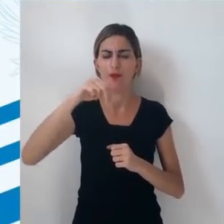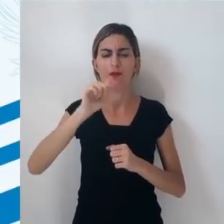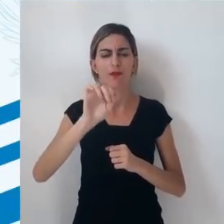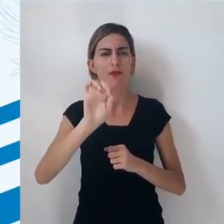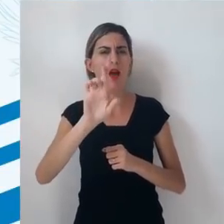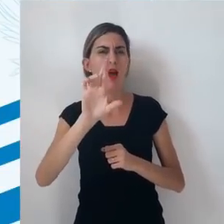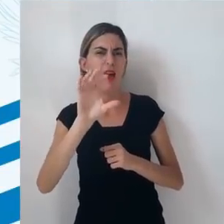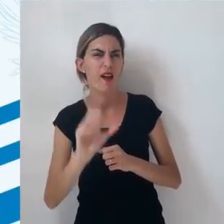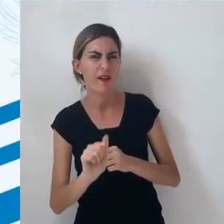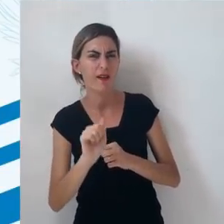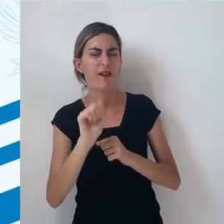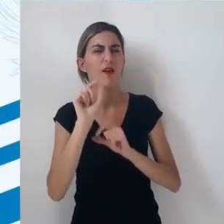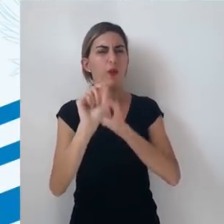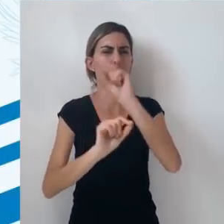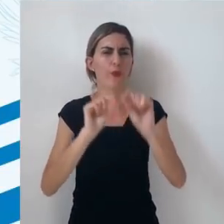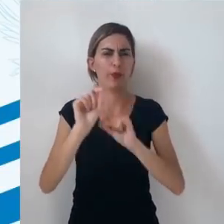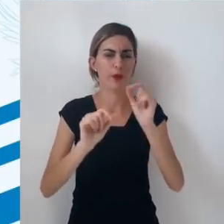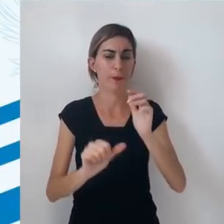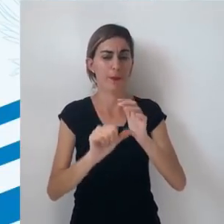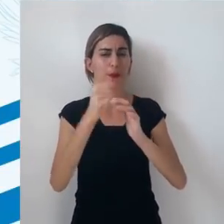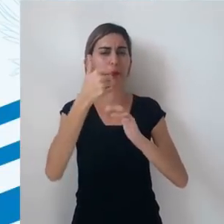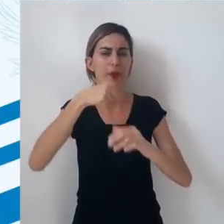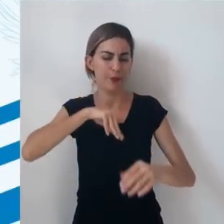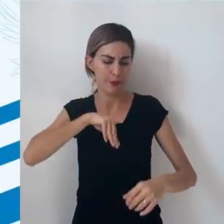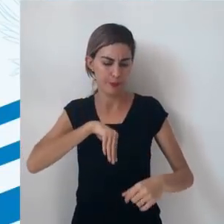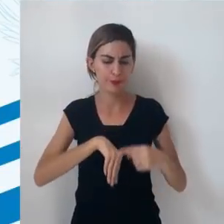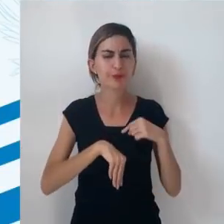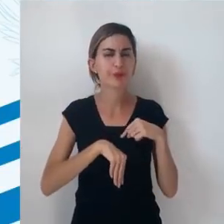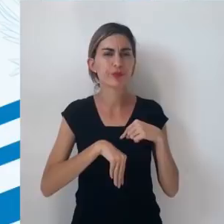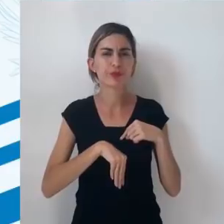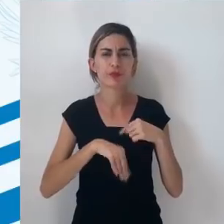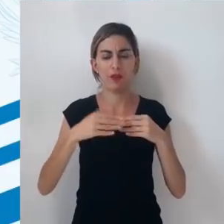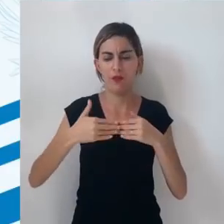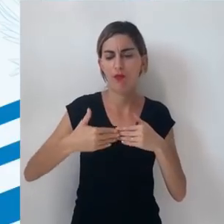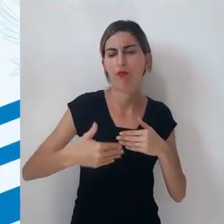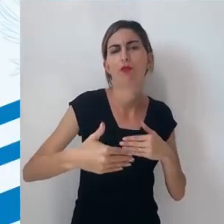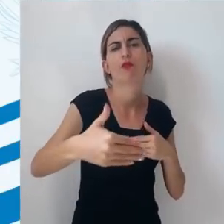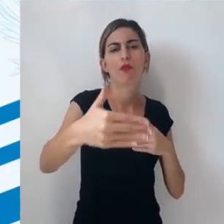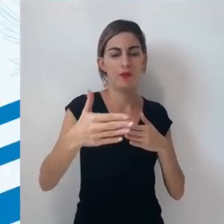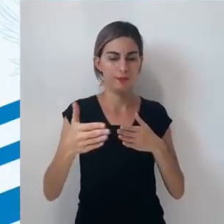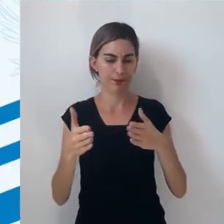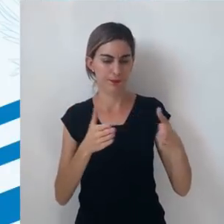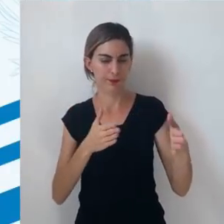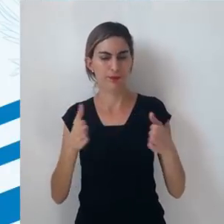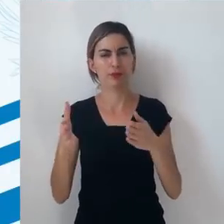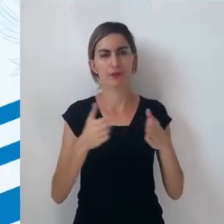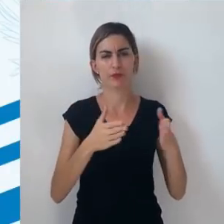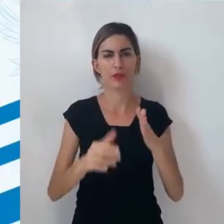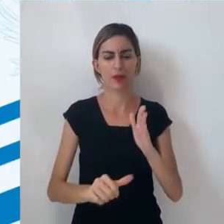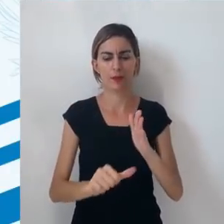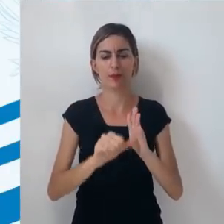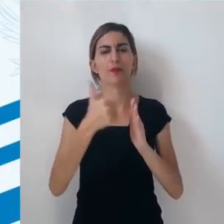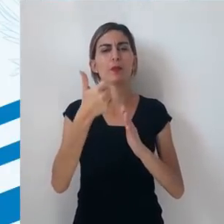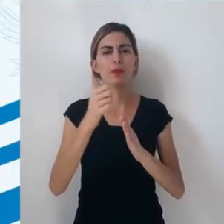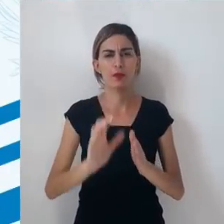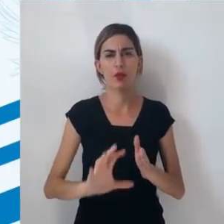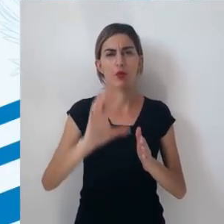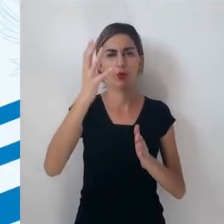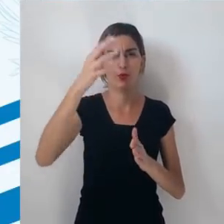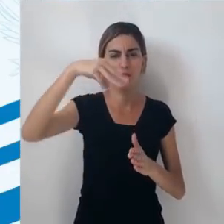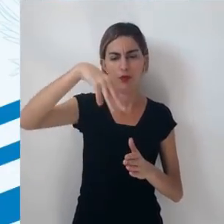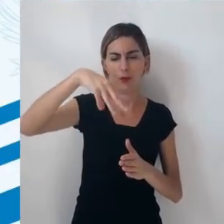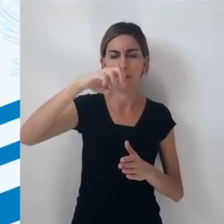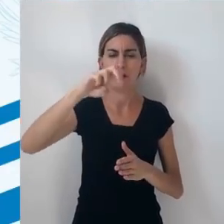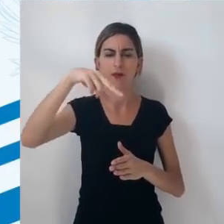menarca. Na menarca, ela é a primeira menstruação. E daí se tem um período para que aconteça